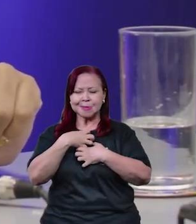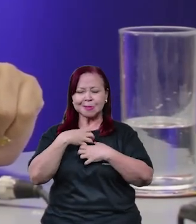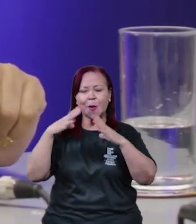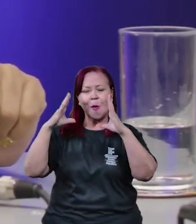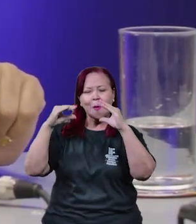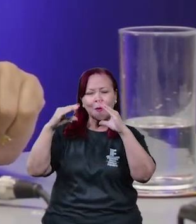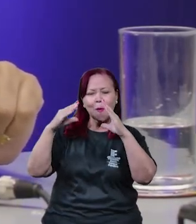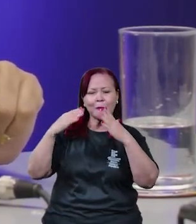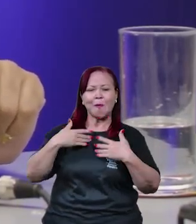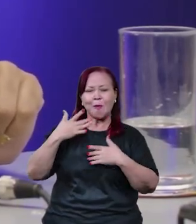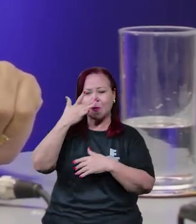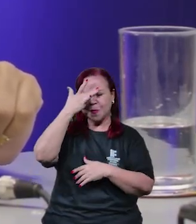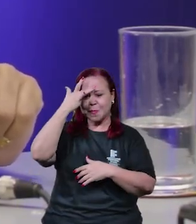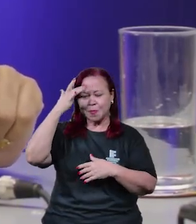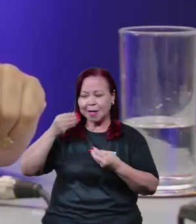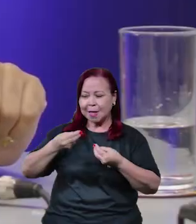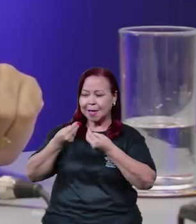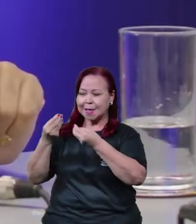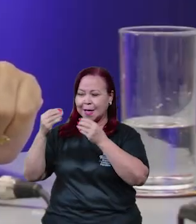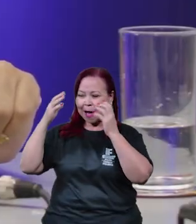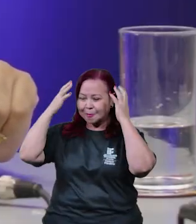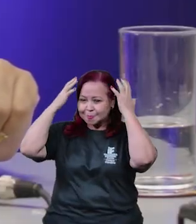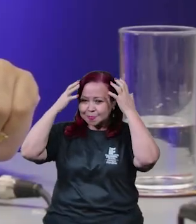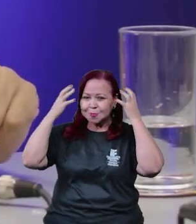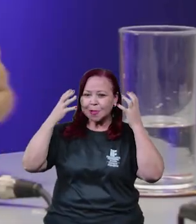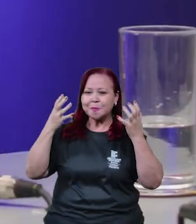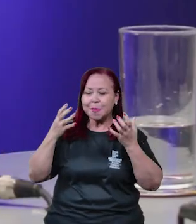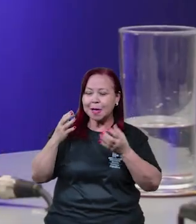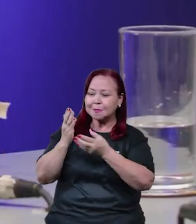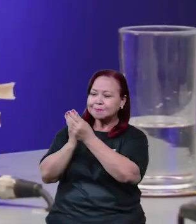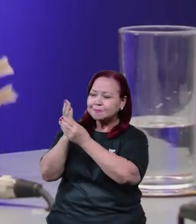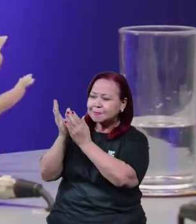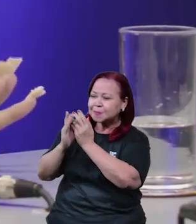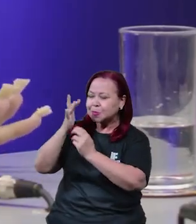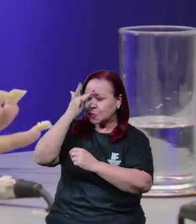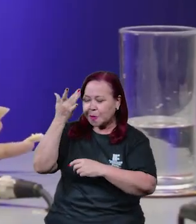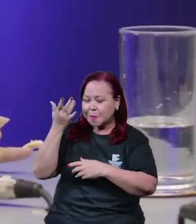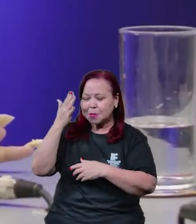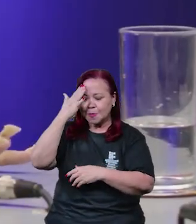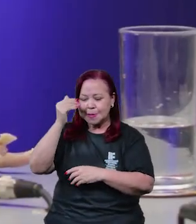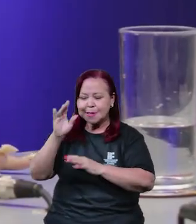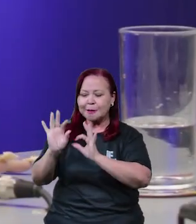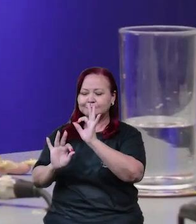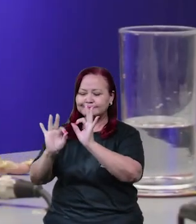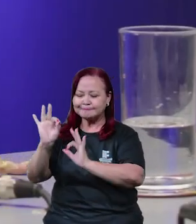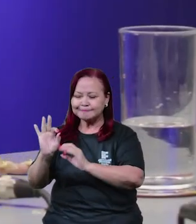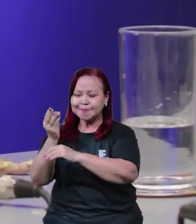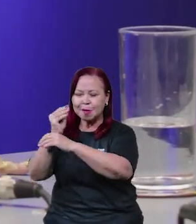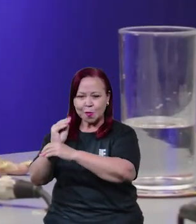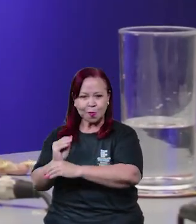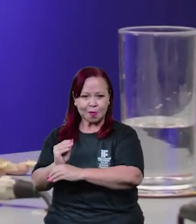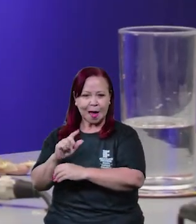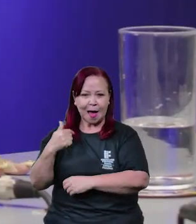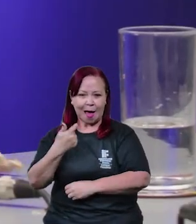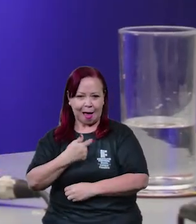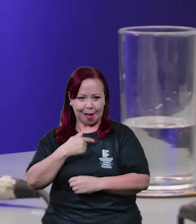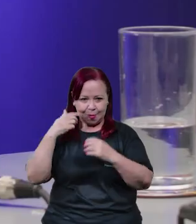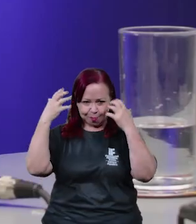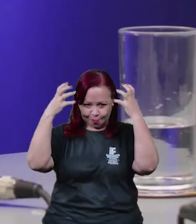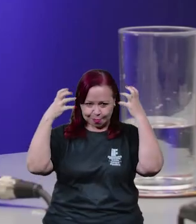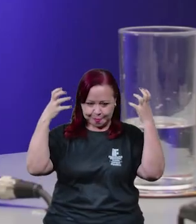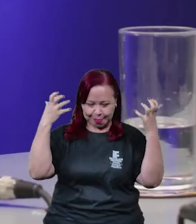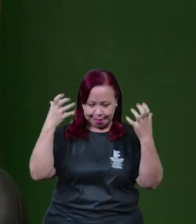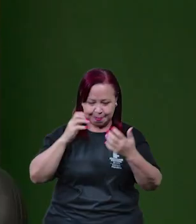negras de cabelo crespo, entregar o nosso cabelo na mão de uma pessoa que sabe o que tá fazendo. Sim. Porque é muito diferente. Tanto